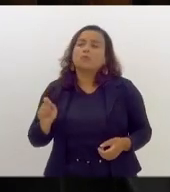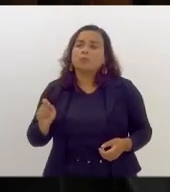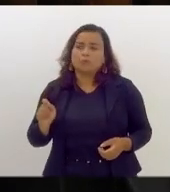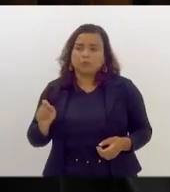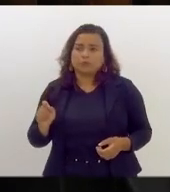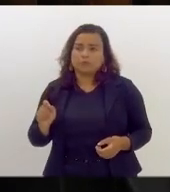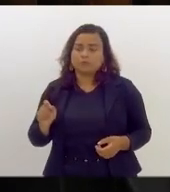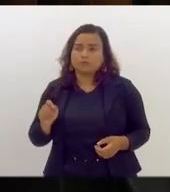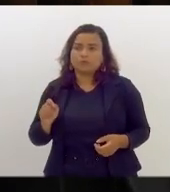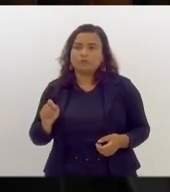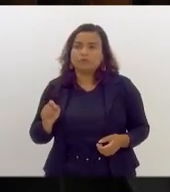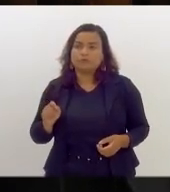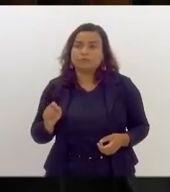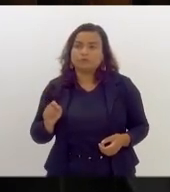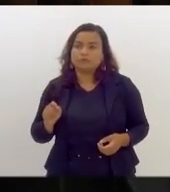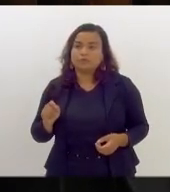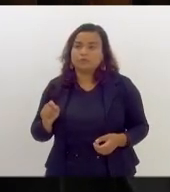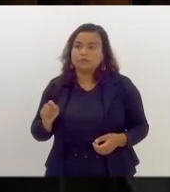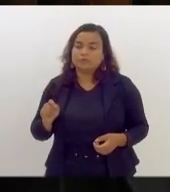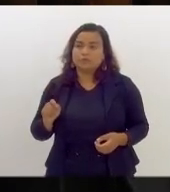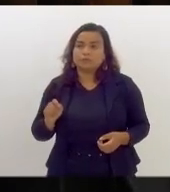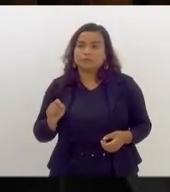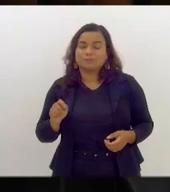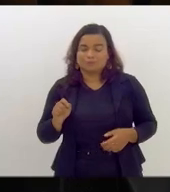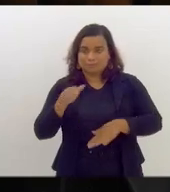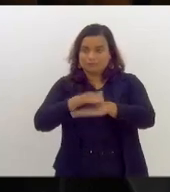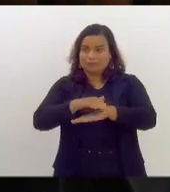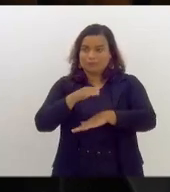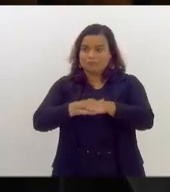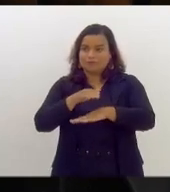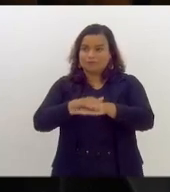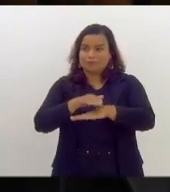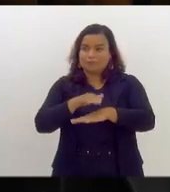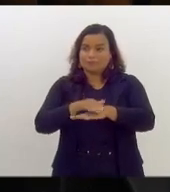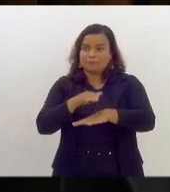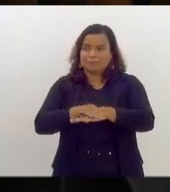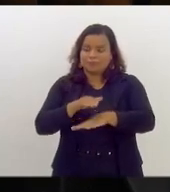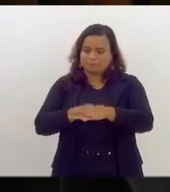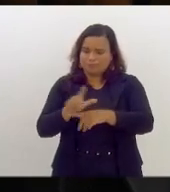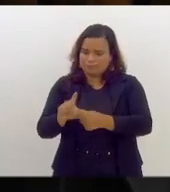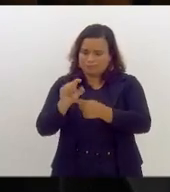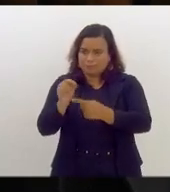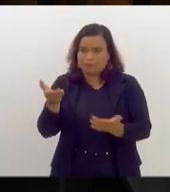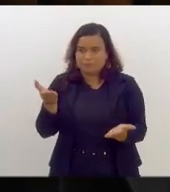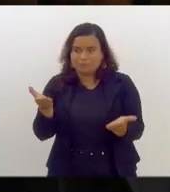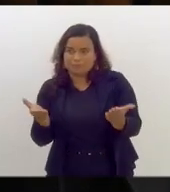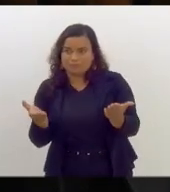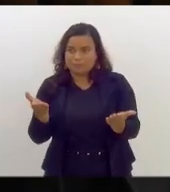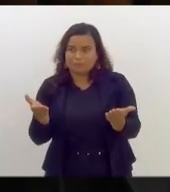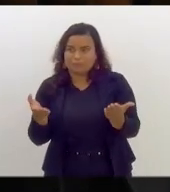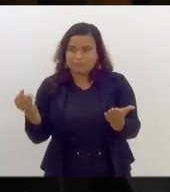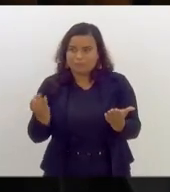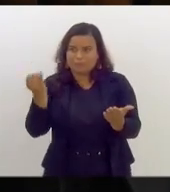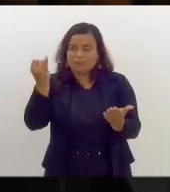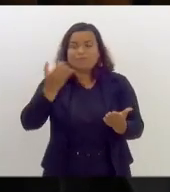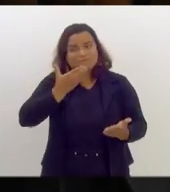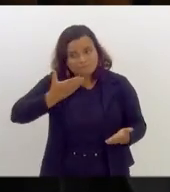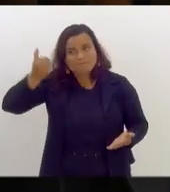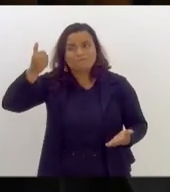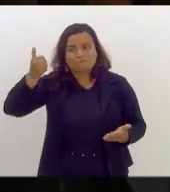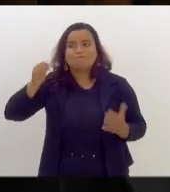que o caminho do equilíbrio é sempre o